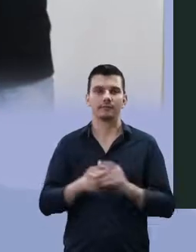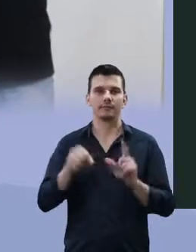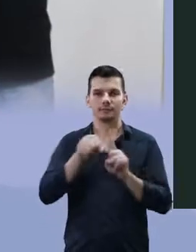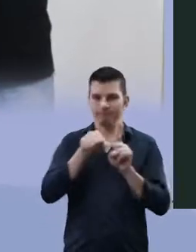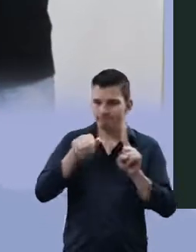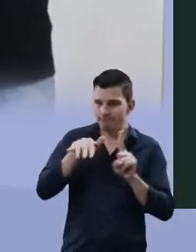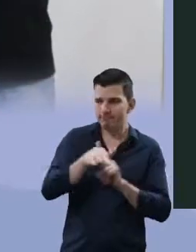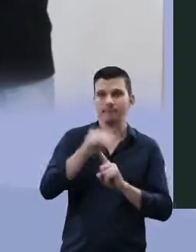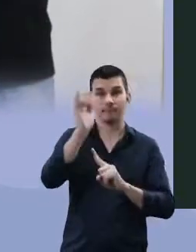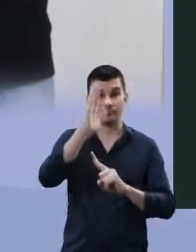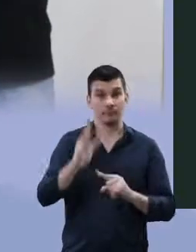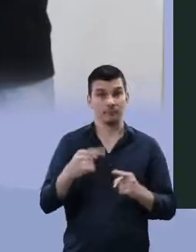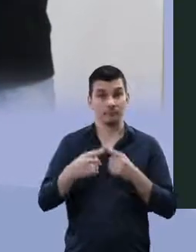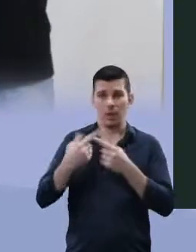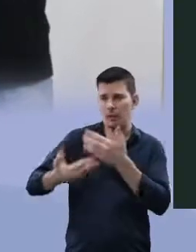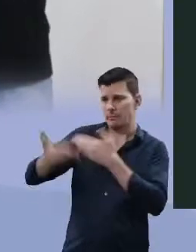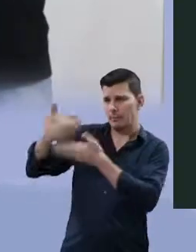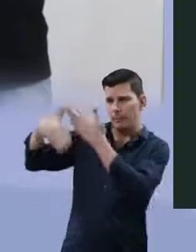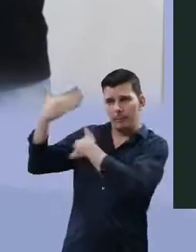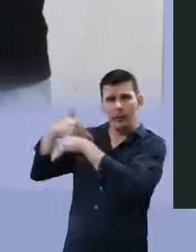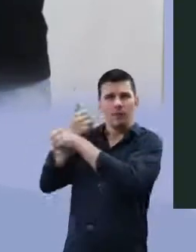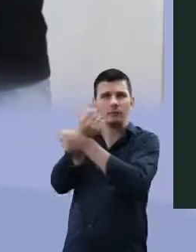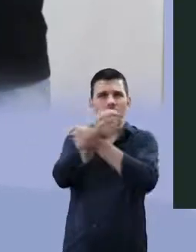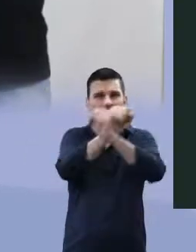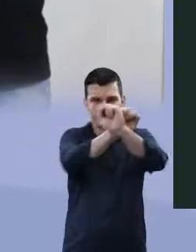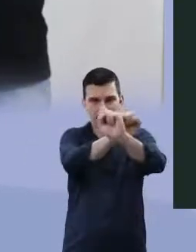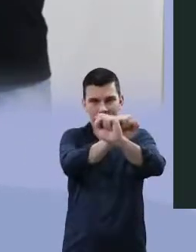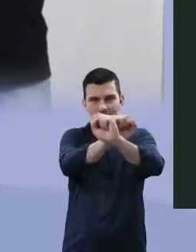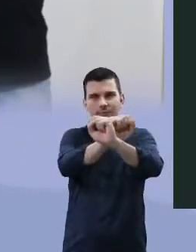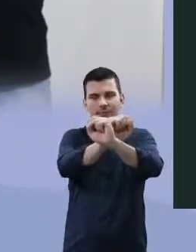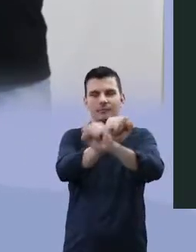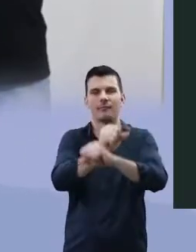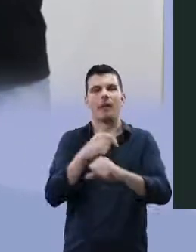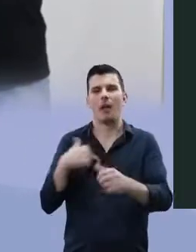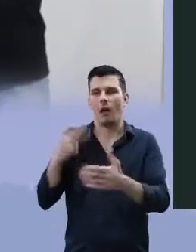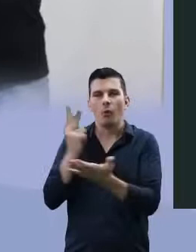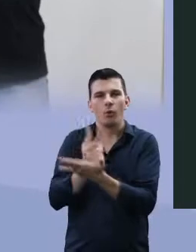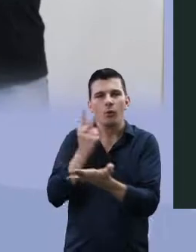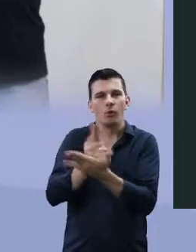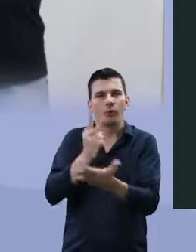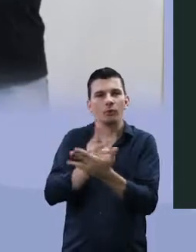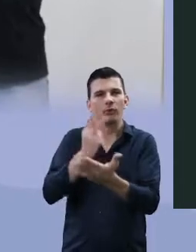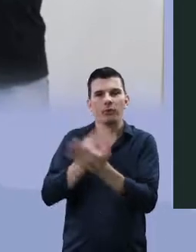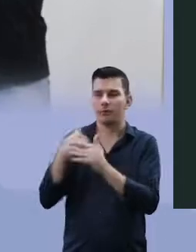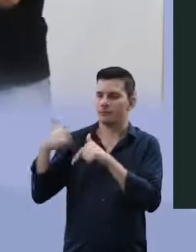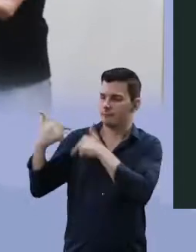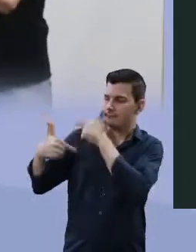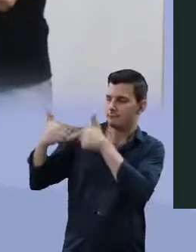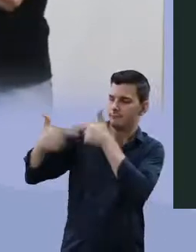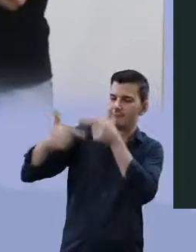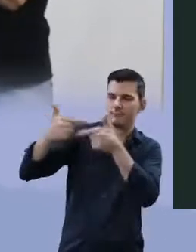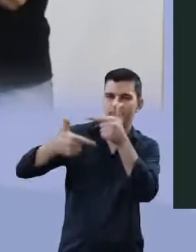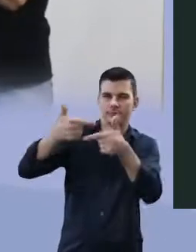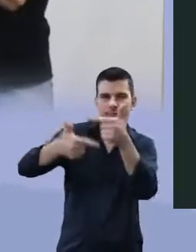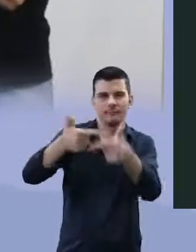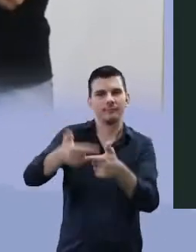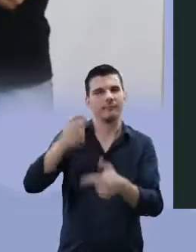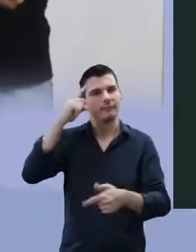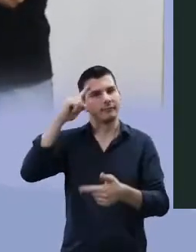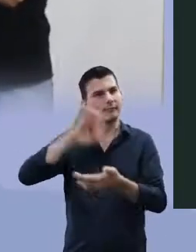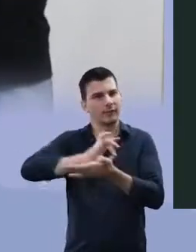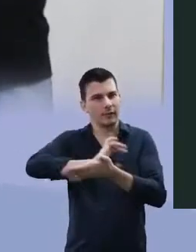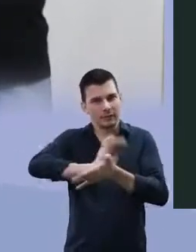acontece? A sociedade brasileira, por conta do seu passado escravocrata, né, ela manteve essa tradição